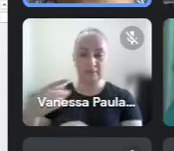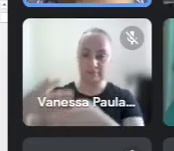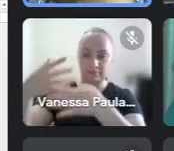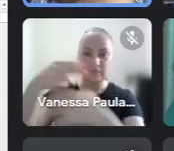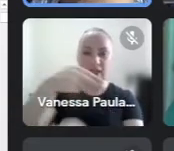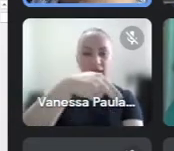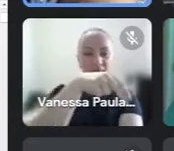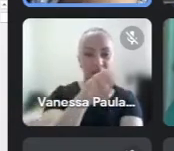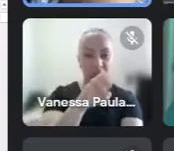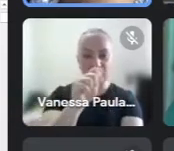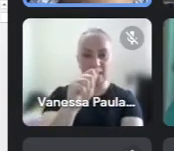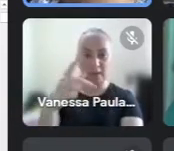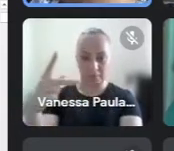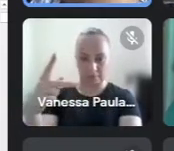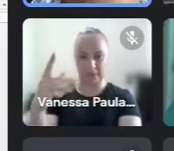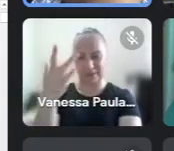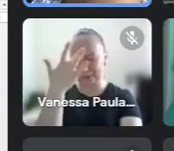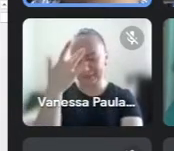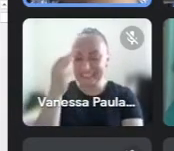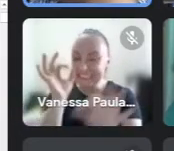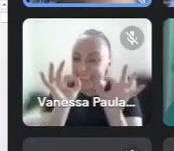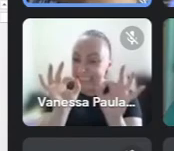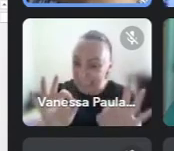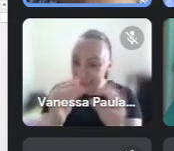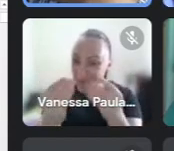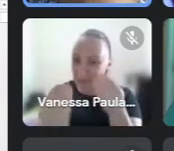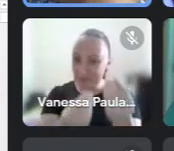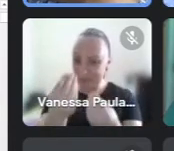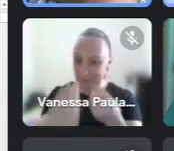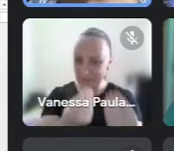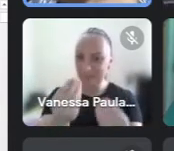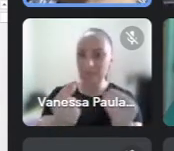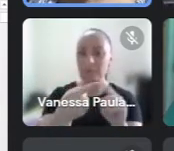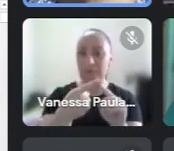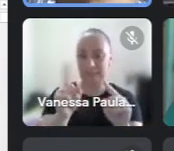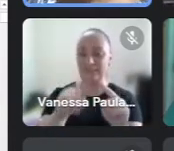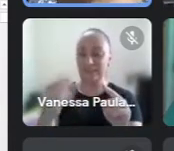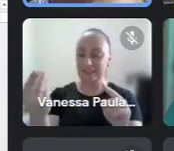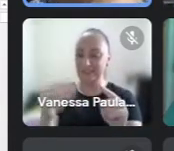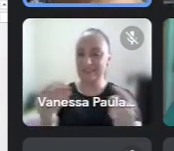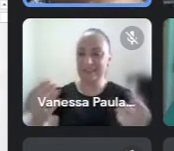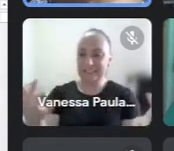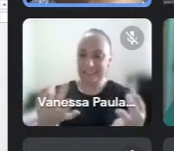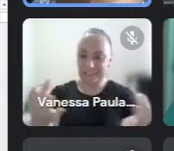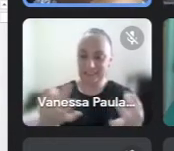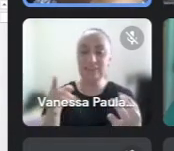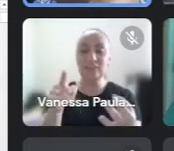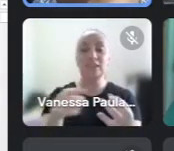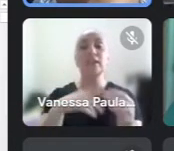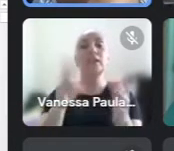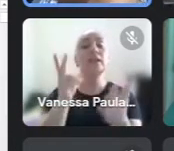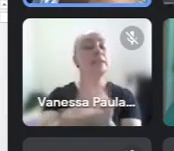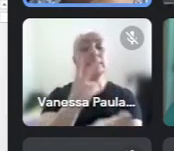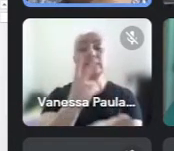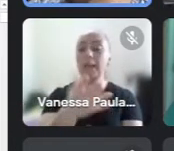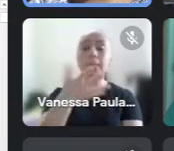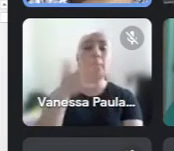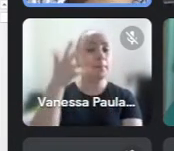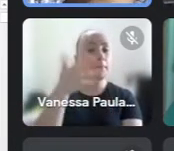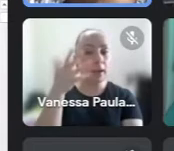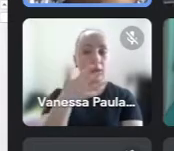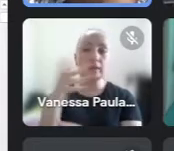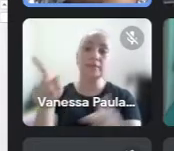alguma coisa assim, não sei exatamente como é que é, mas os meninos vão colocar aqui direitinho, e que em todas as nossas palestras os